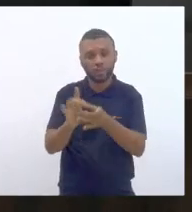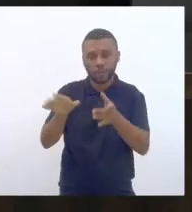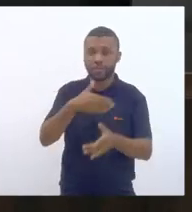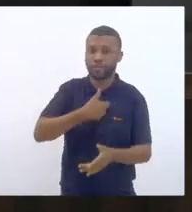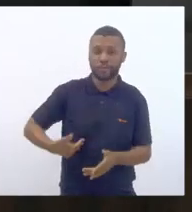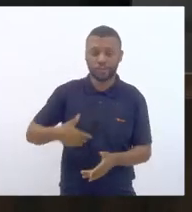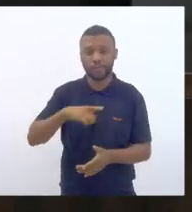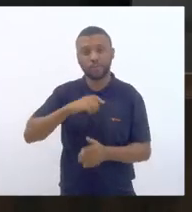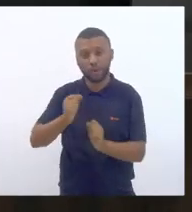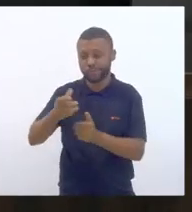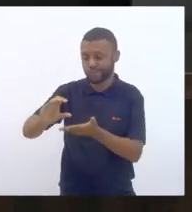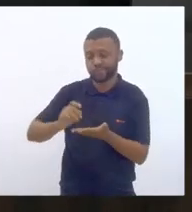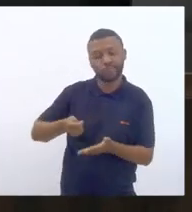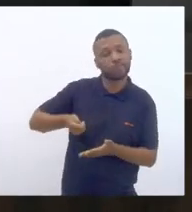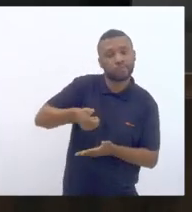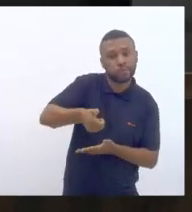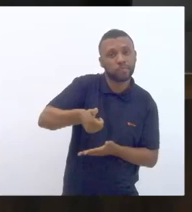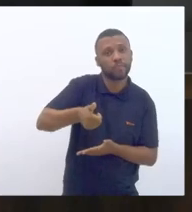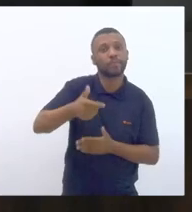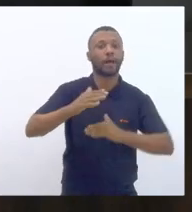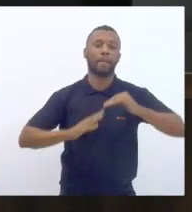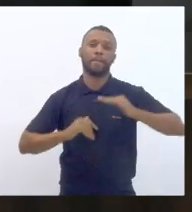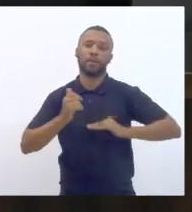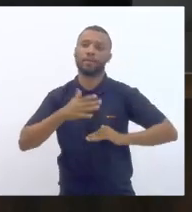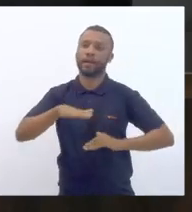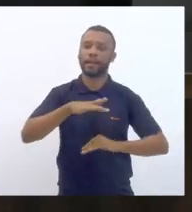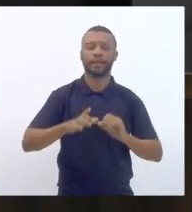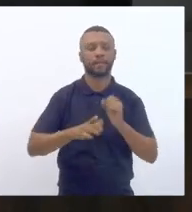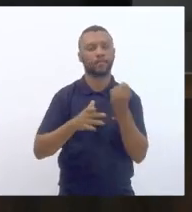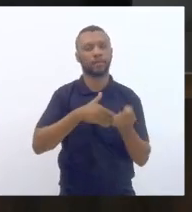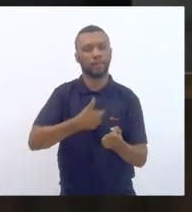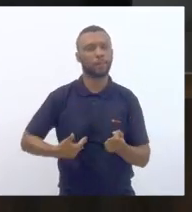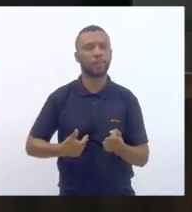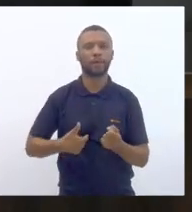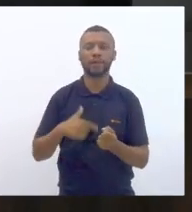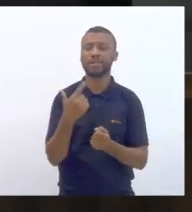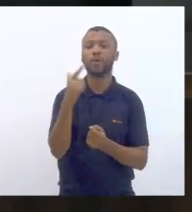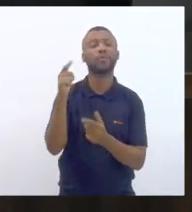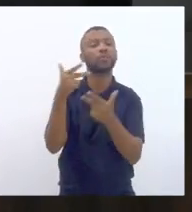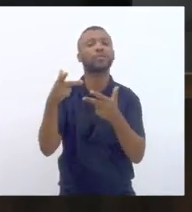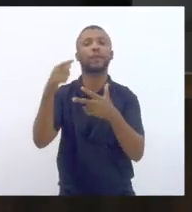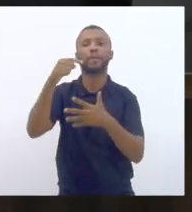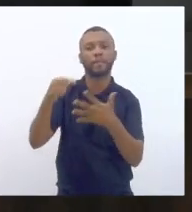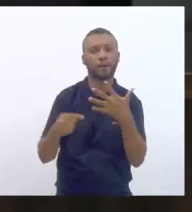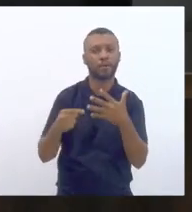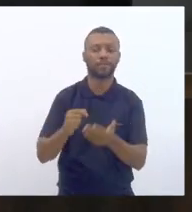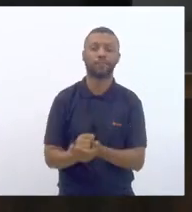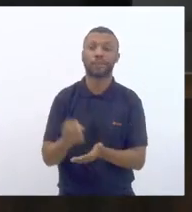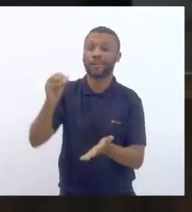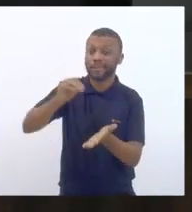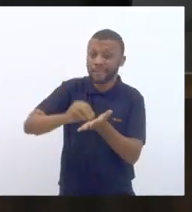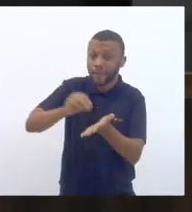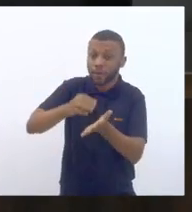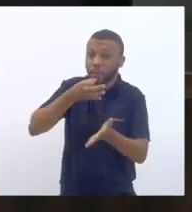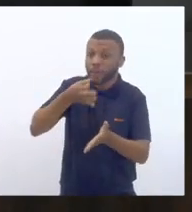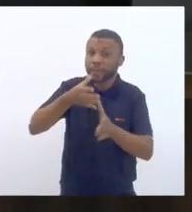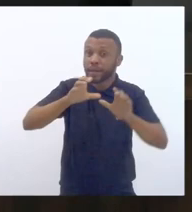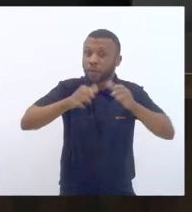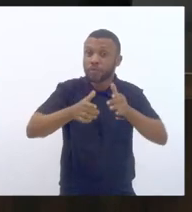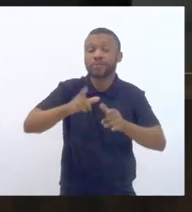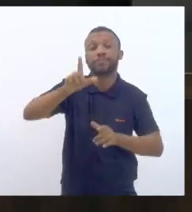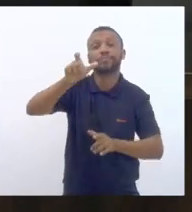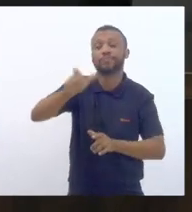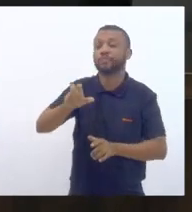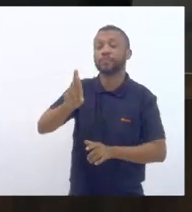para o tempo de serviço das carreiras da segurança pública e da outras providências, pendendo de pareceres das comissões de emendas condicionais e veto. Qual é